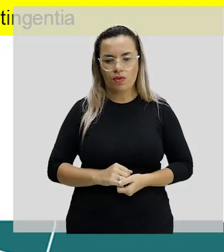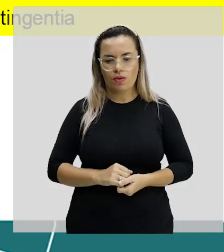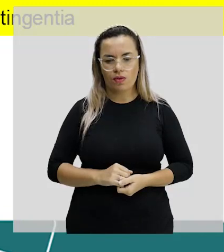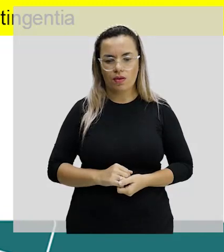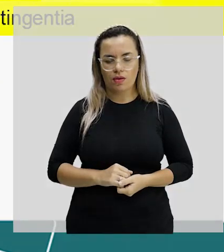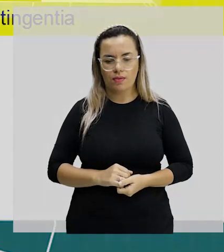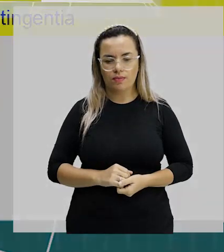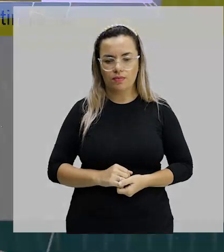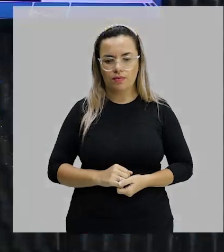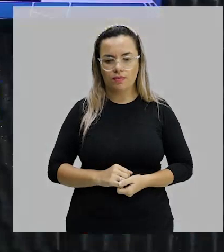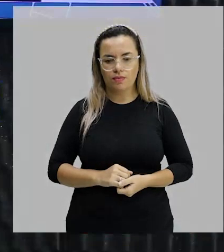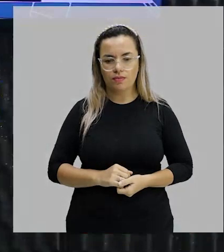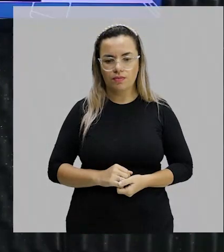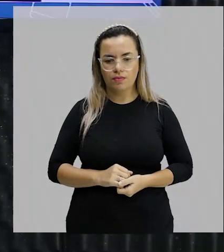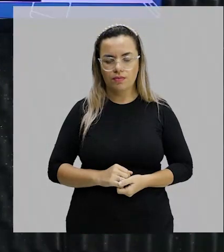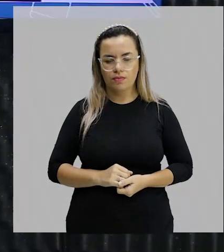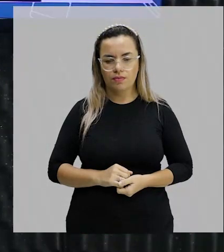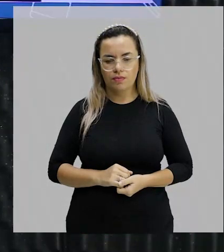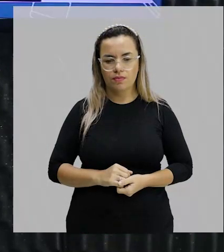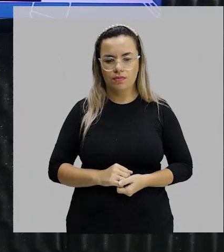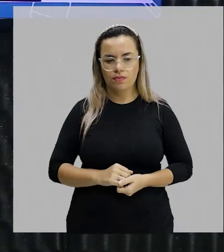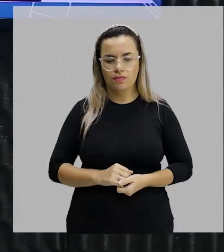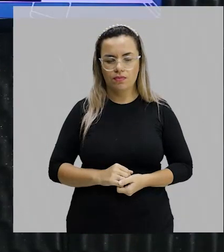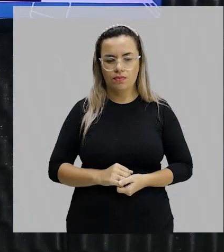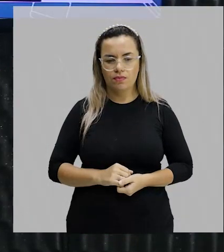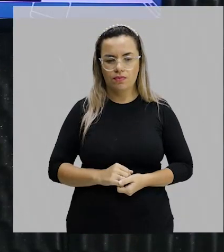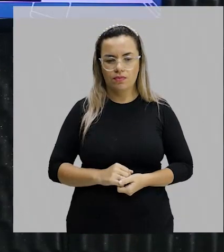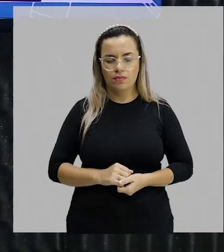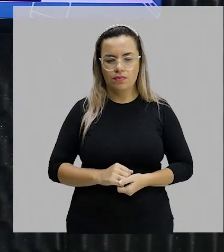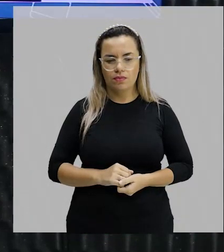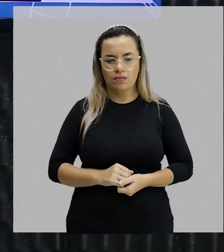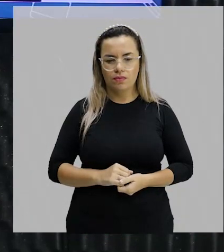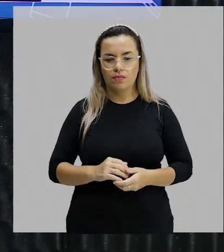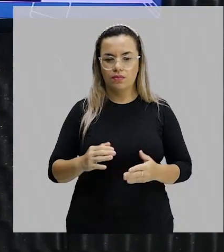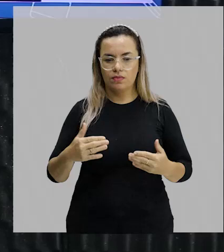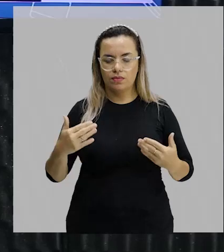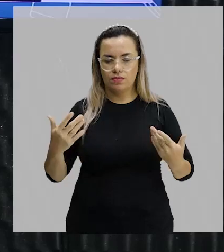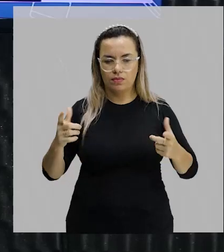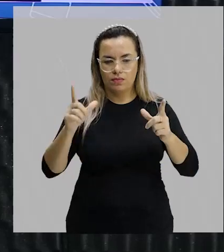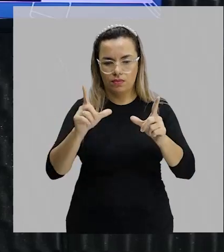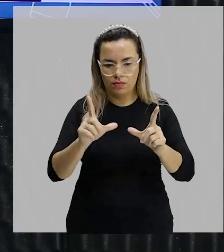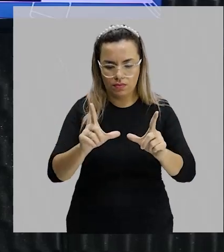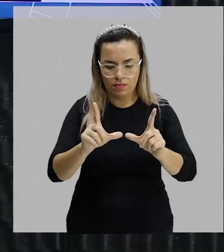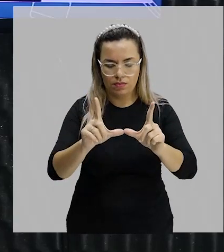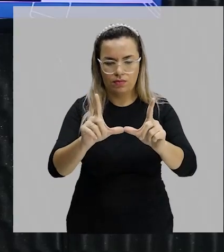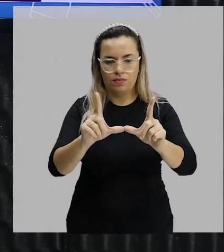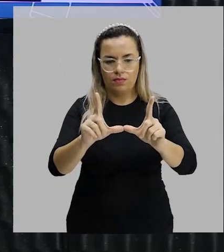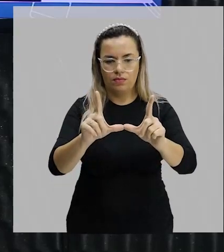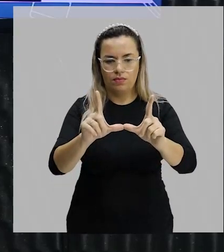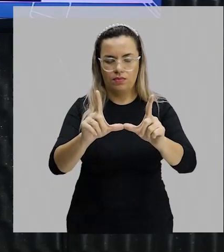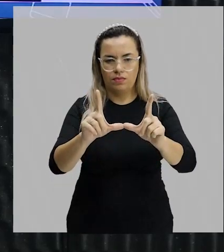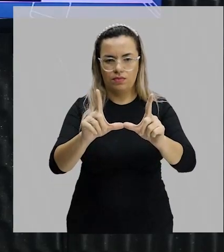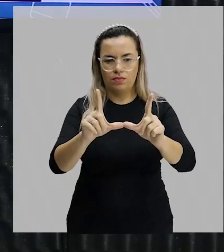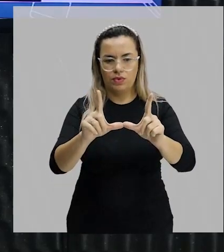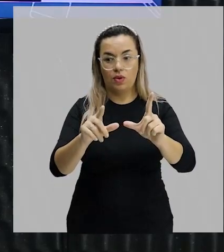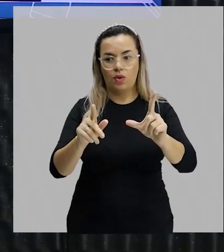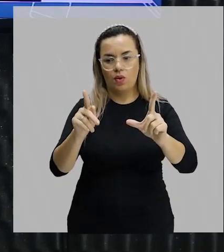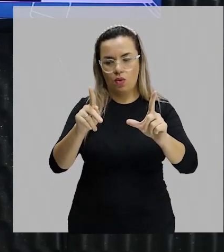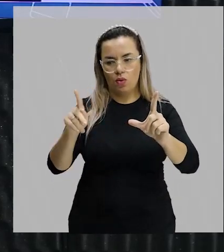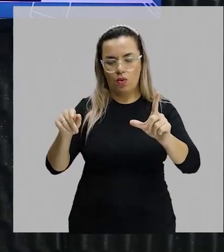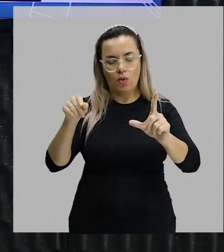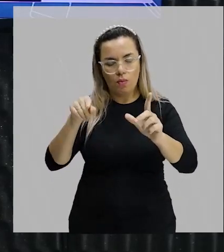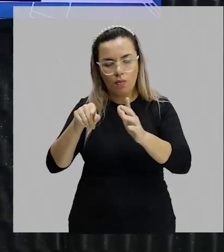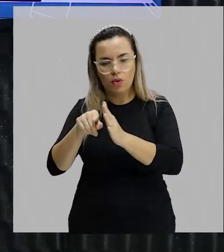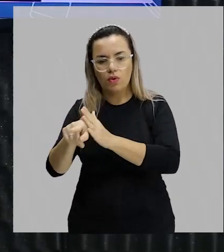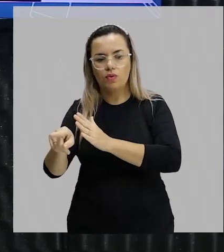Cria espaço com a qual a história narrativa precisa desenvolver-se. Essa cena aqui é de um espetáculo que eu amei produzir, chamado A Garota no